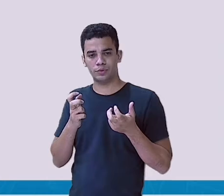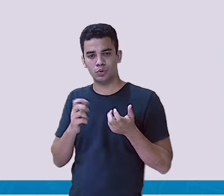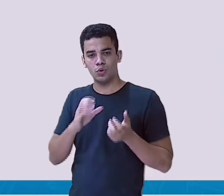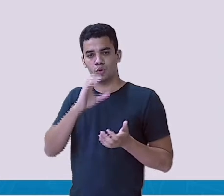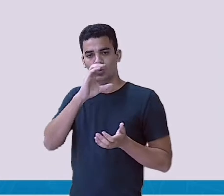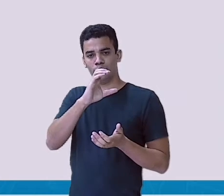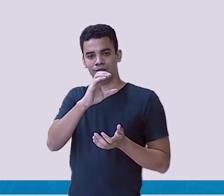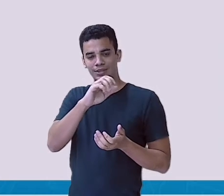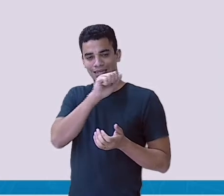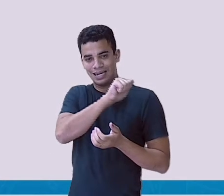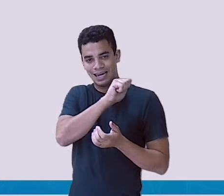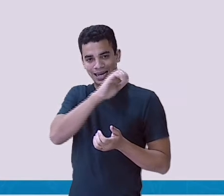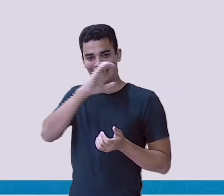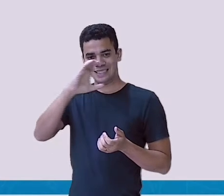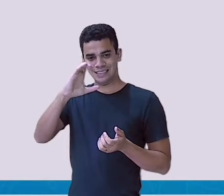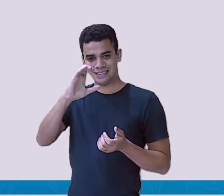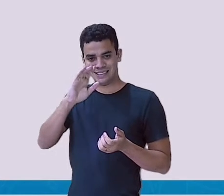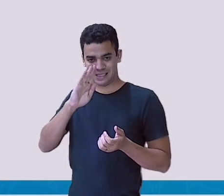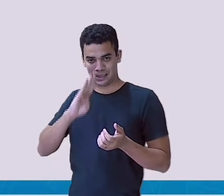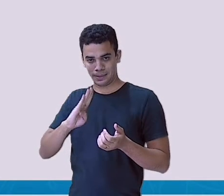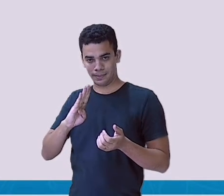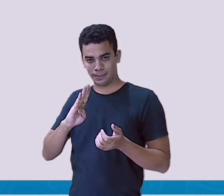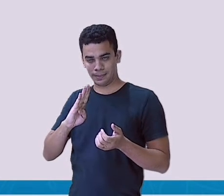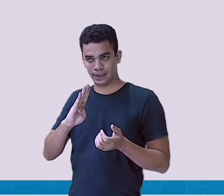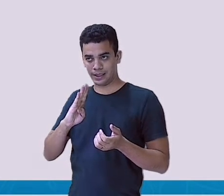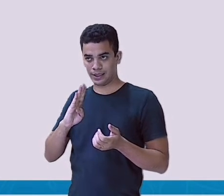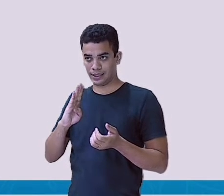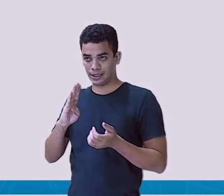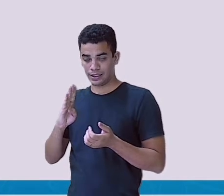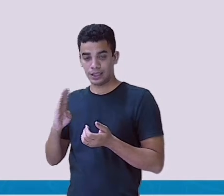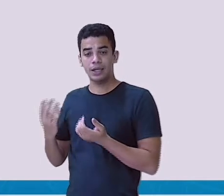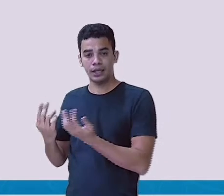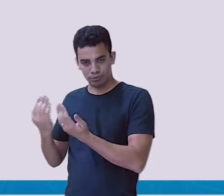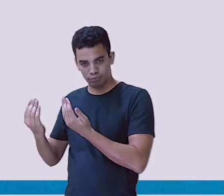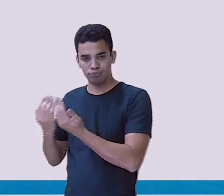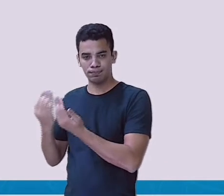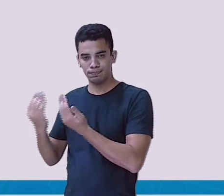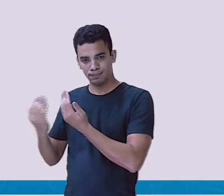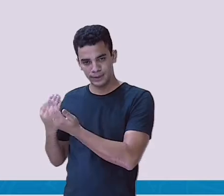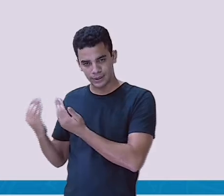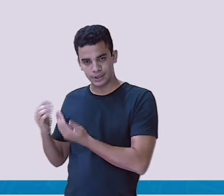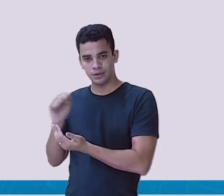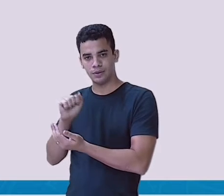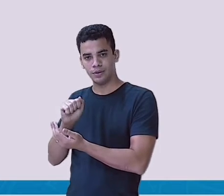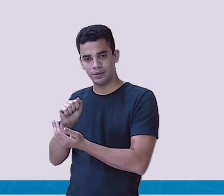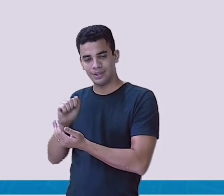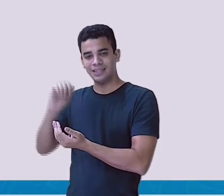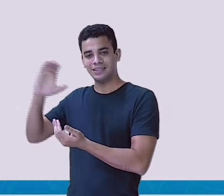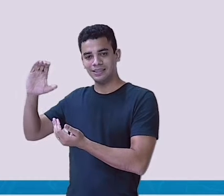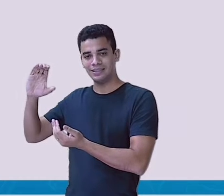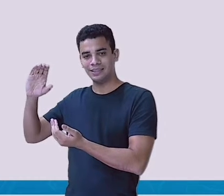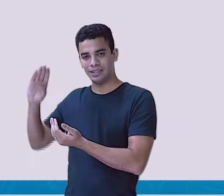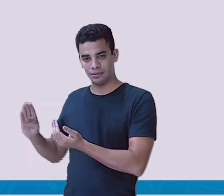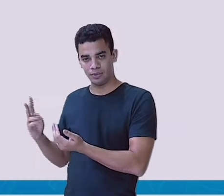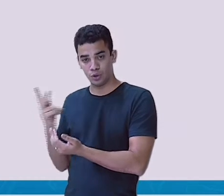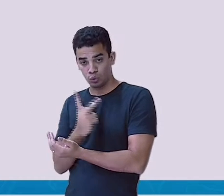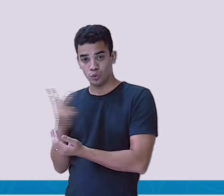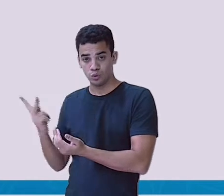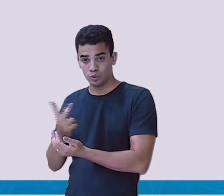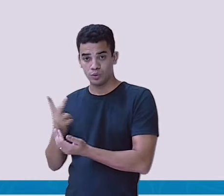ó, ACB, é congruente ao ângulo ACB, né? São congruentes. E o